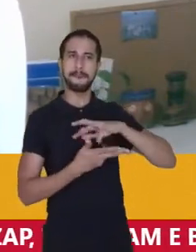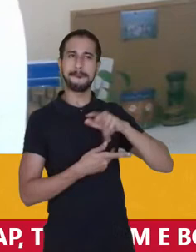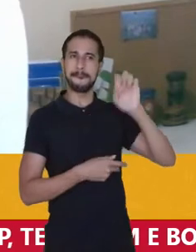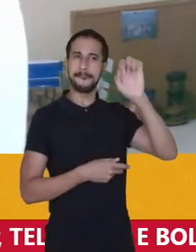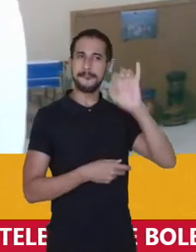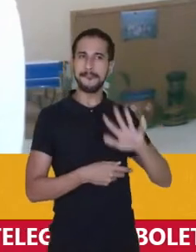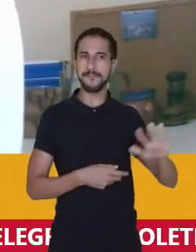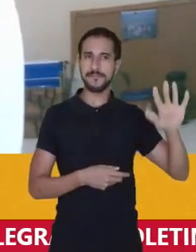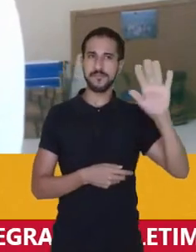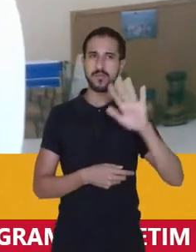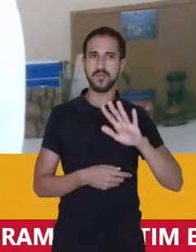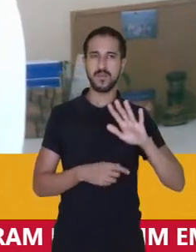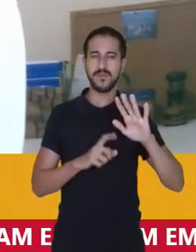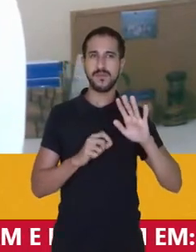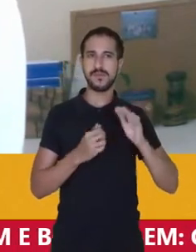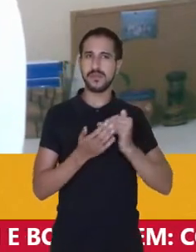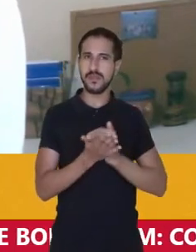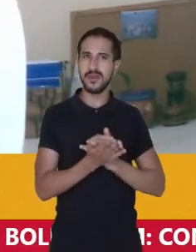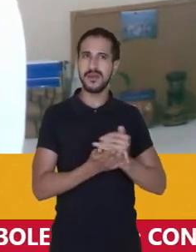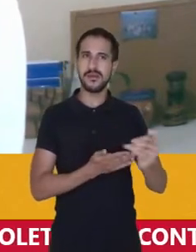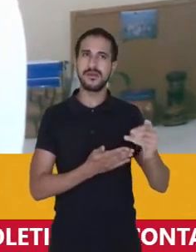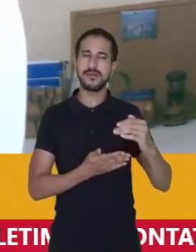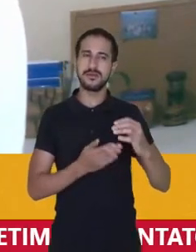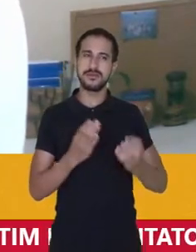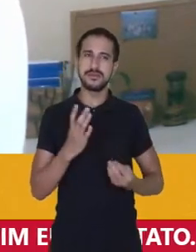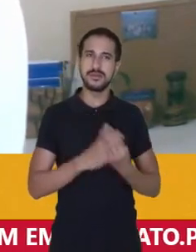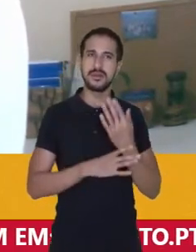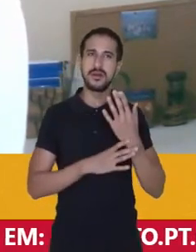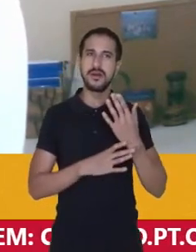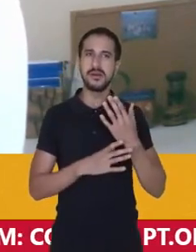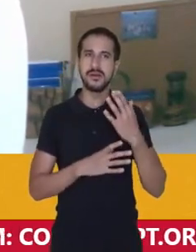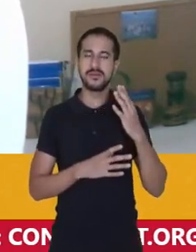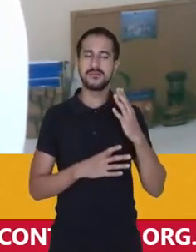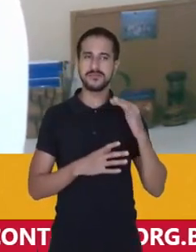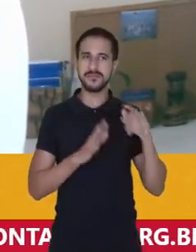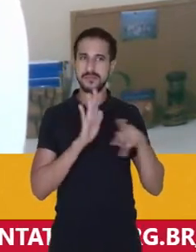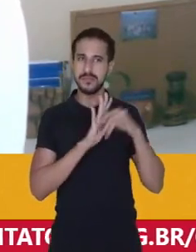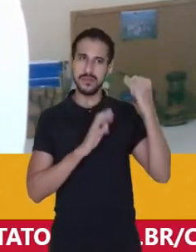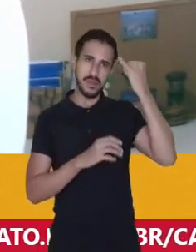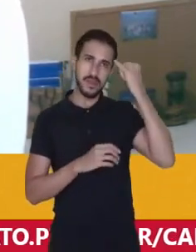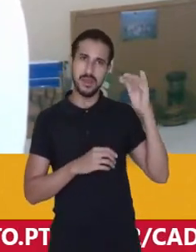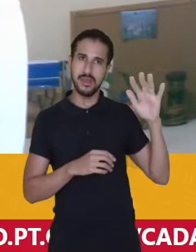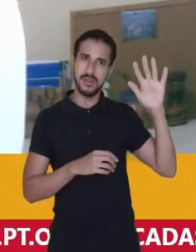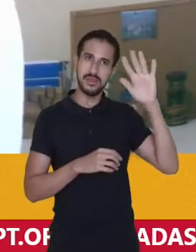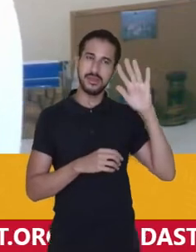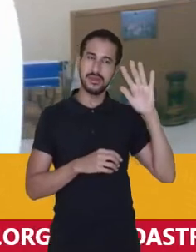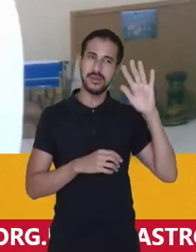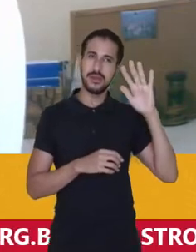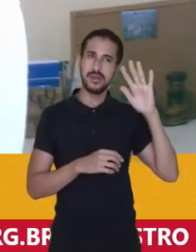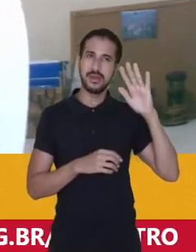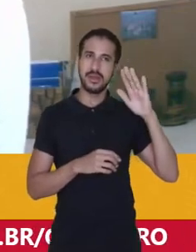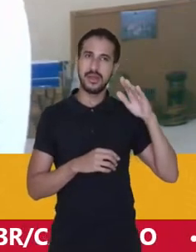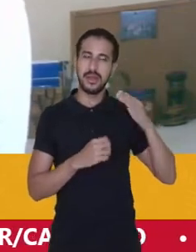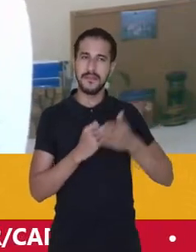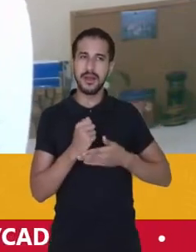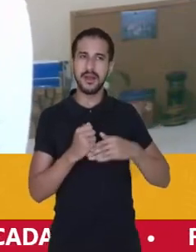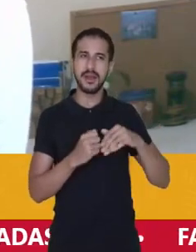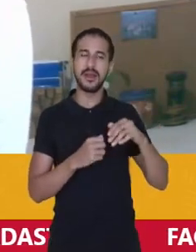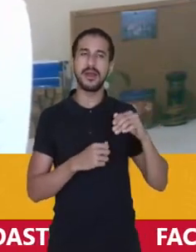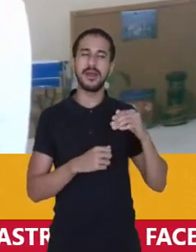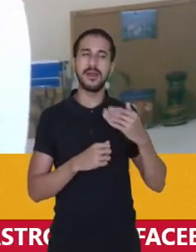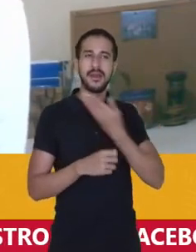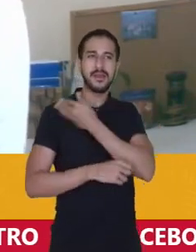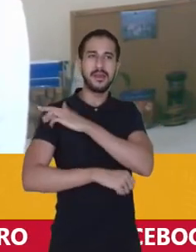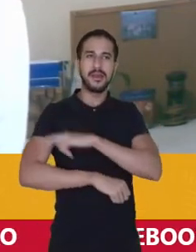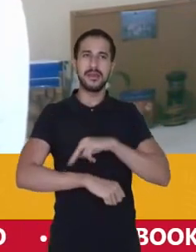europeu, né, aquele que nasce como formação discursiva na biologia, que é a mãe do racismo científico, esse